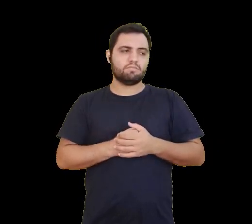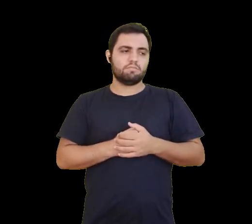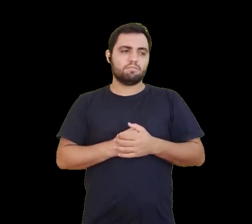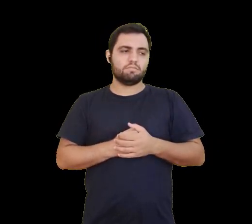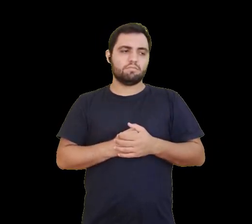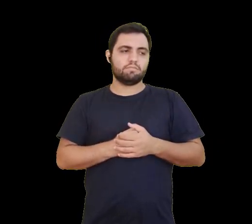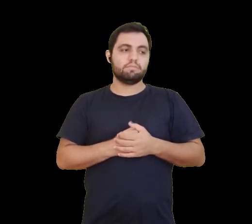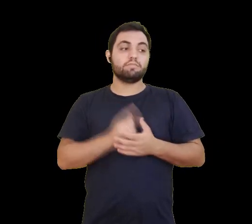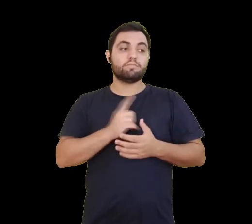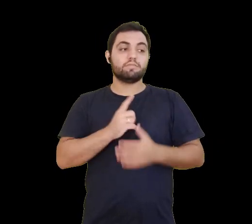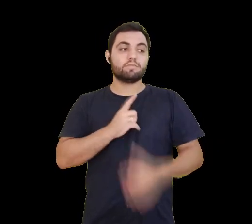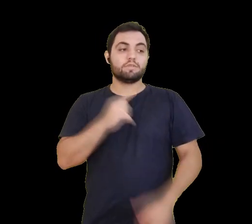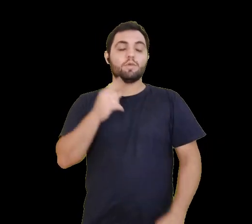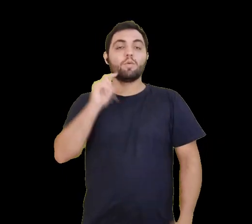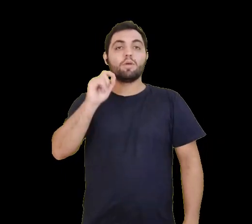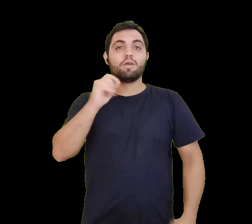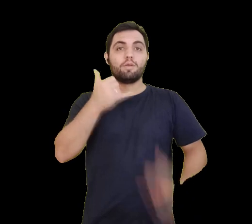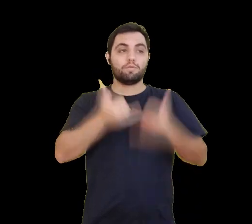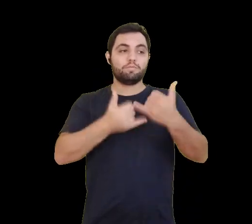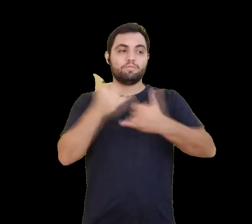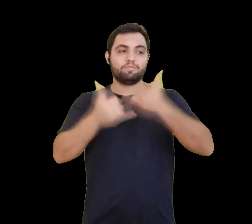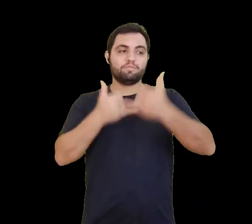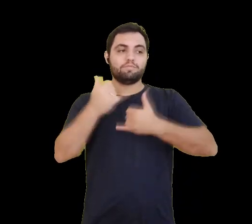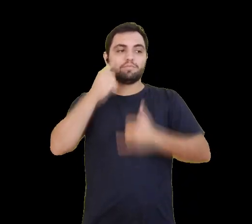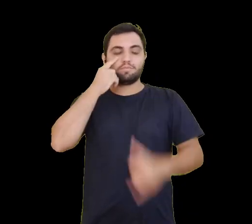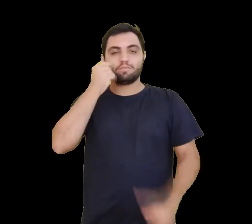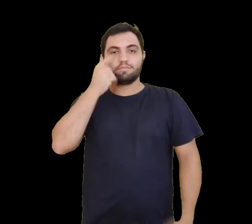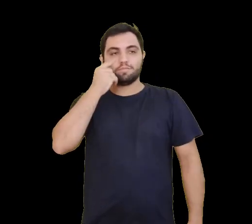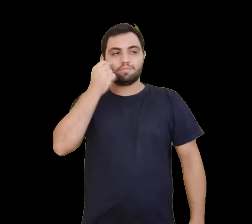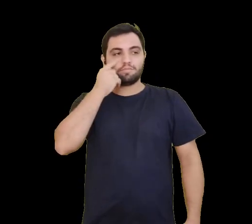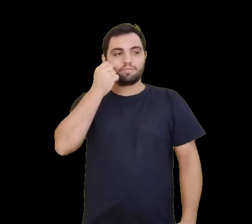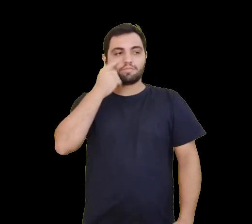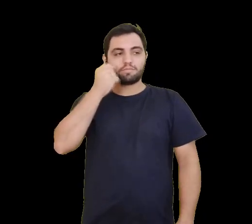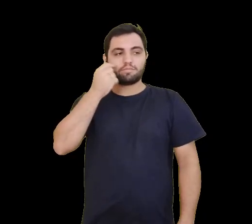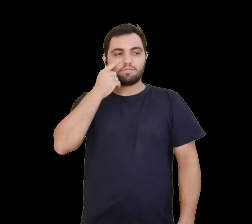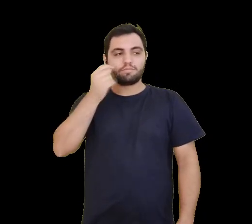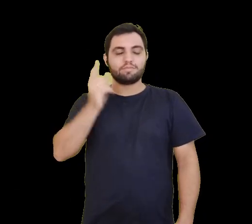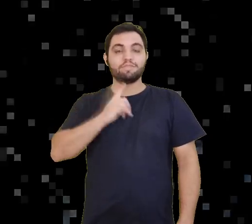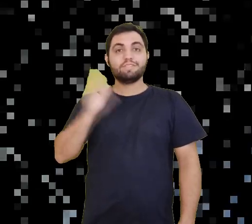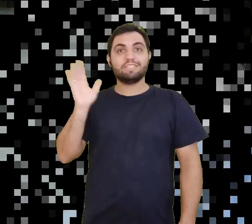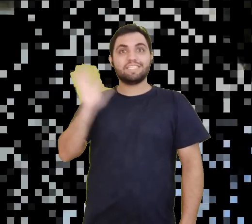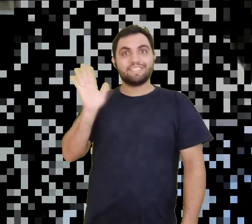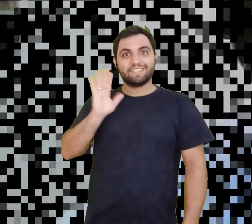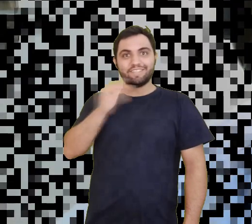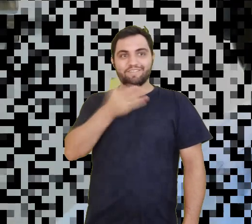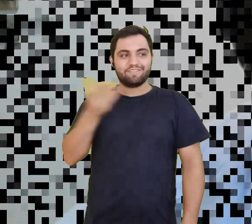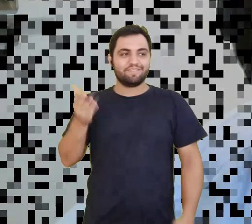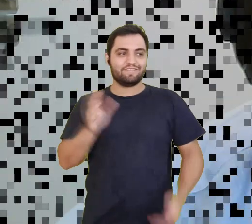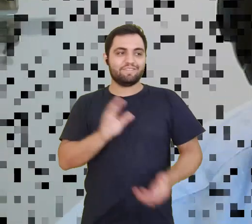tem o nosso brinquedinho aqui, nosso gatinho, que dá tchau para vocês.